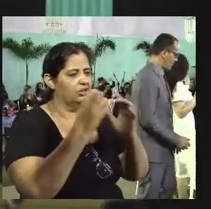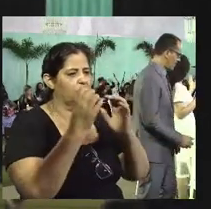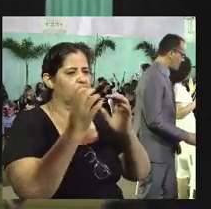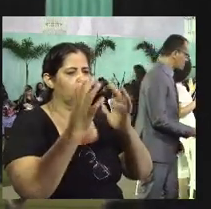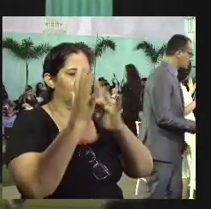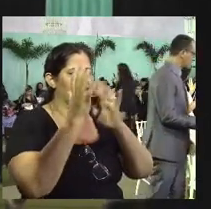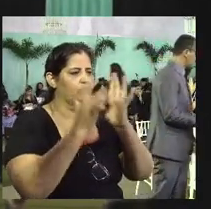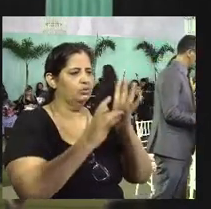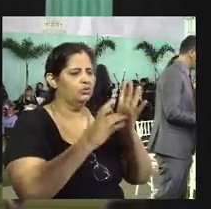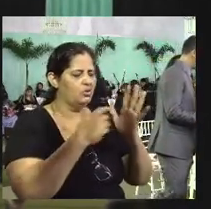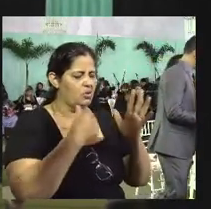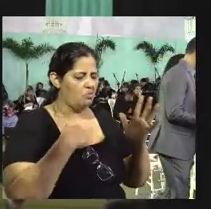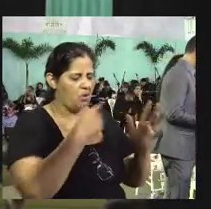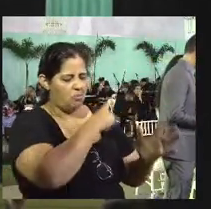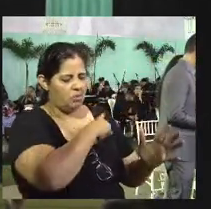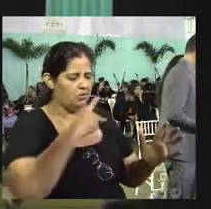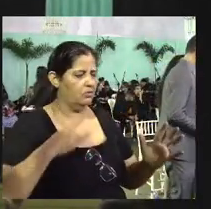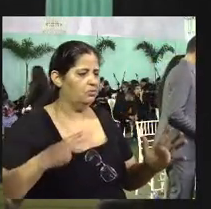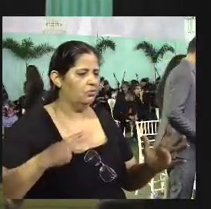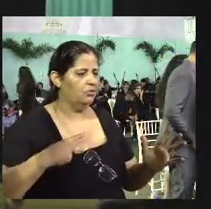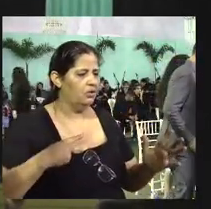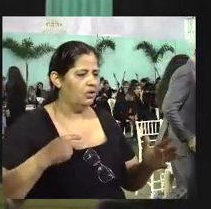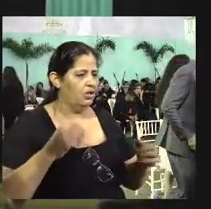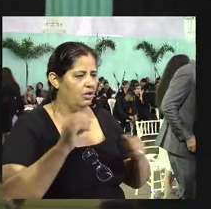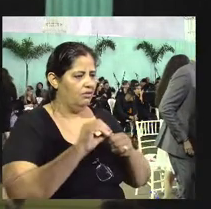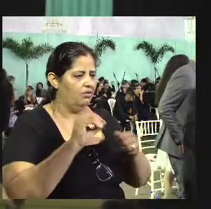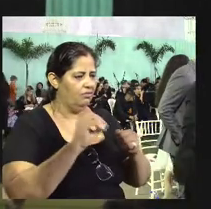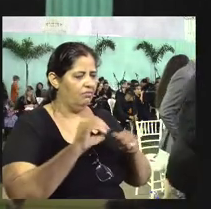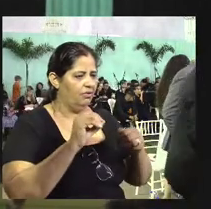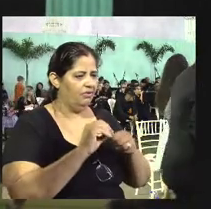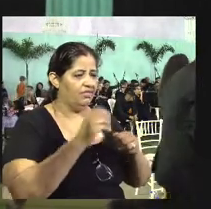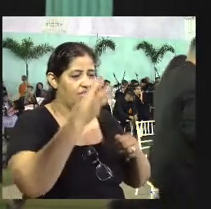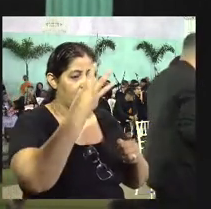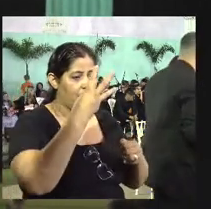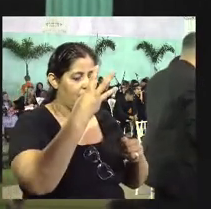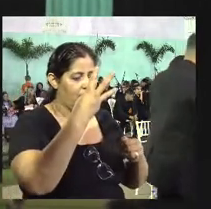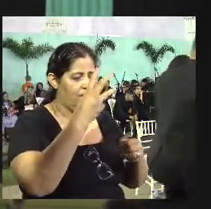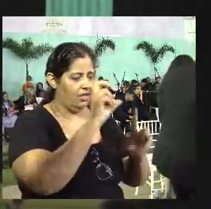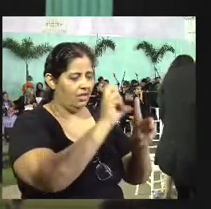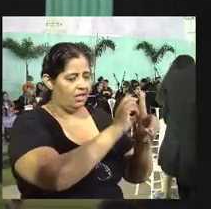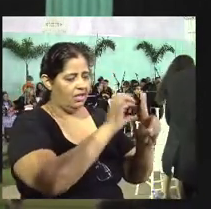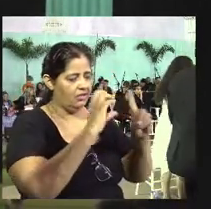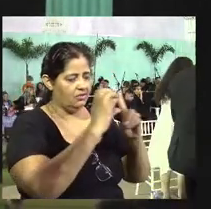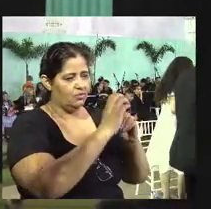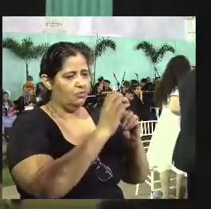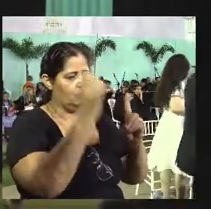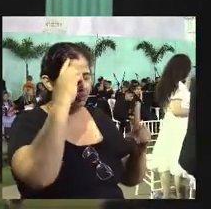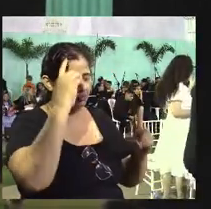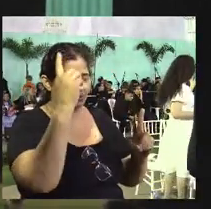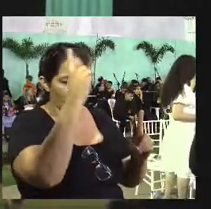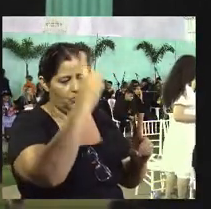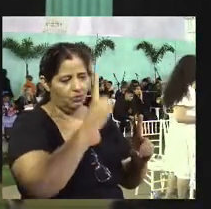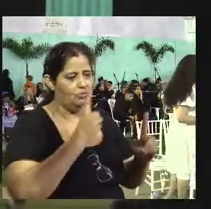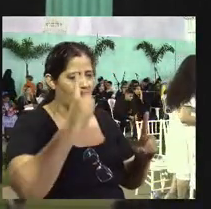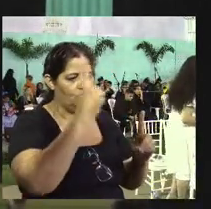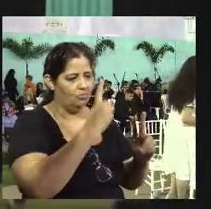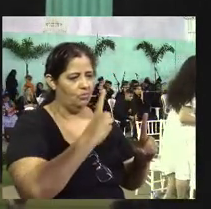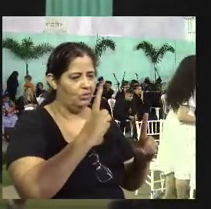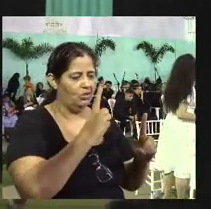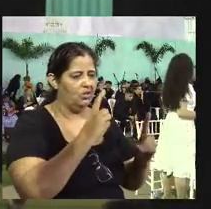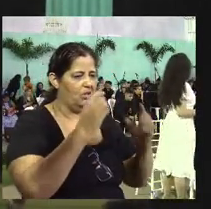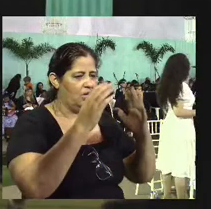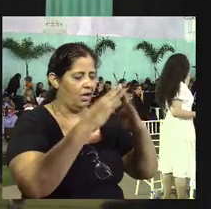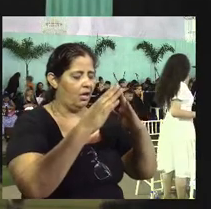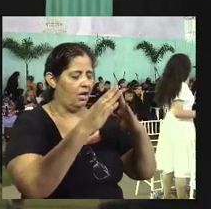dirigente meu pastor Vai fazer três cultos por domingo casa cheia do poder